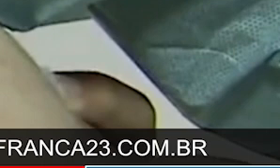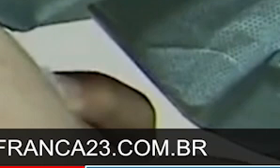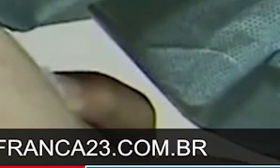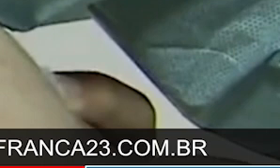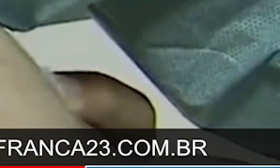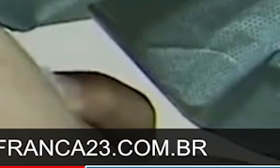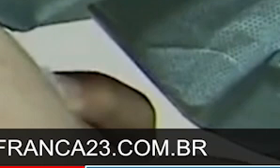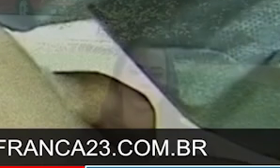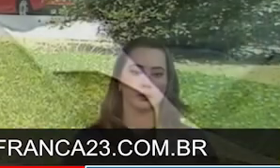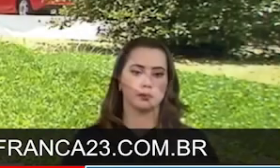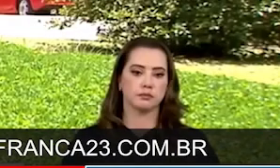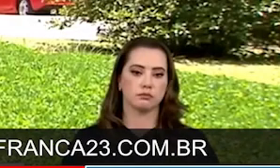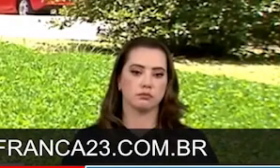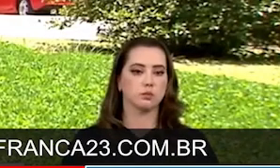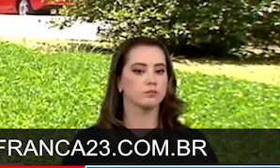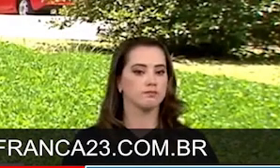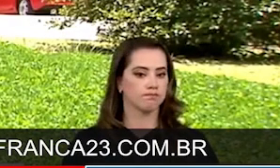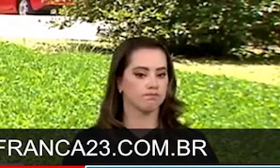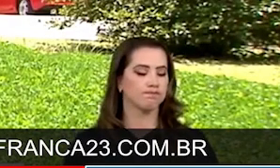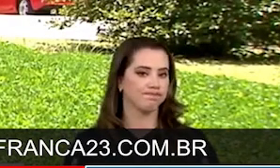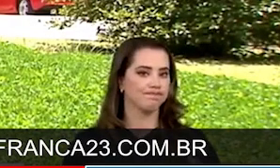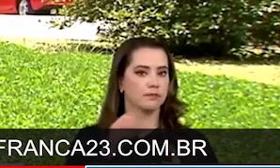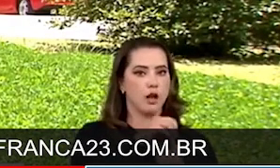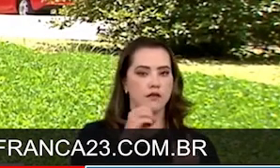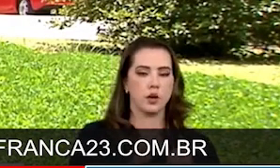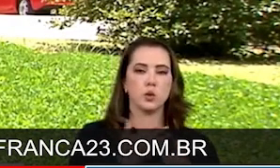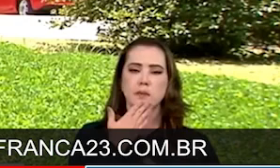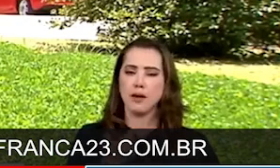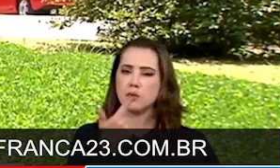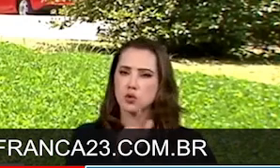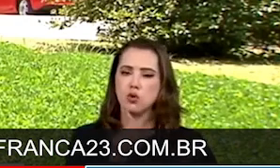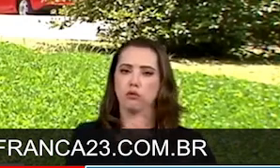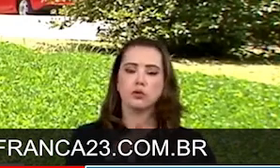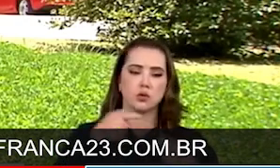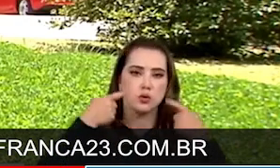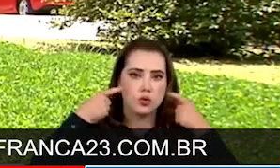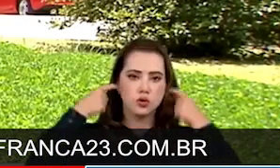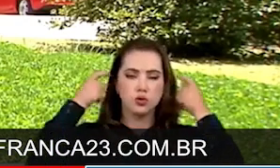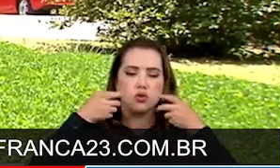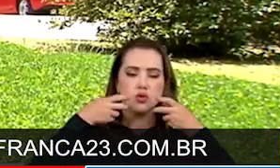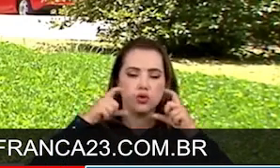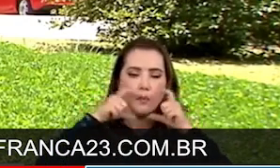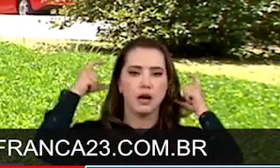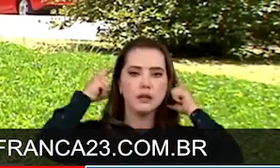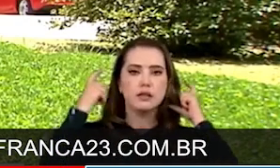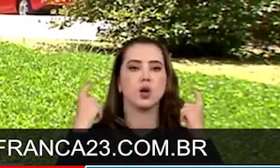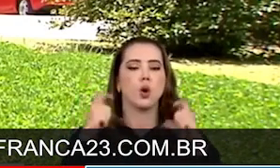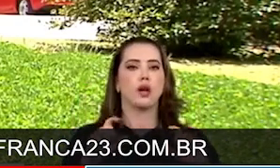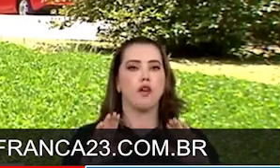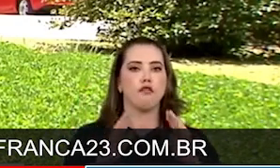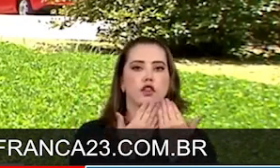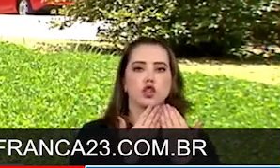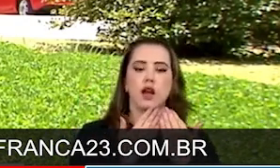tela do JR23. A Fiocruz volta a recomendar o uso de máscaras em locais fechados e mal ventilados e